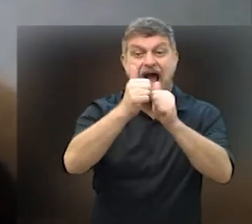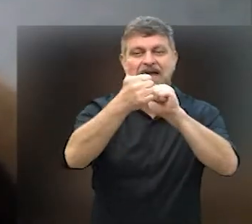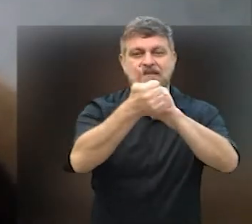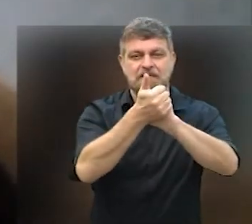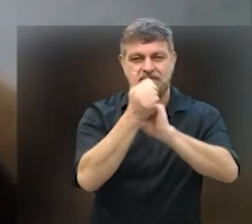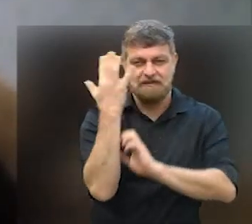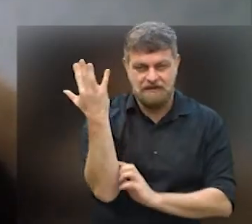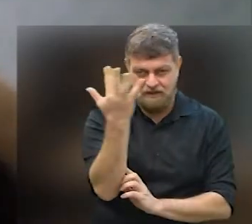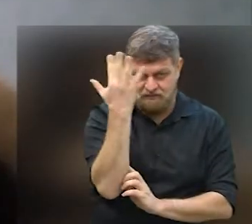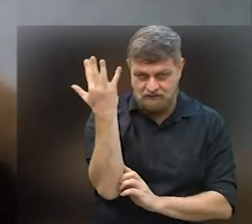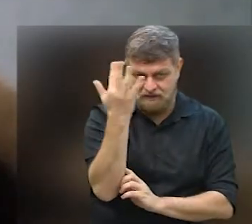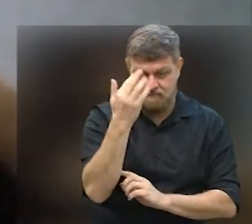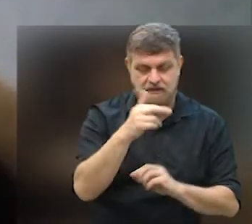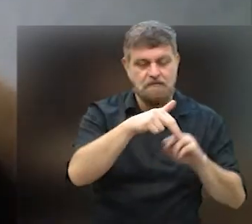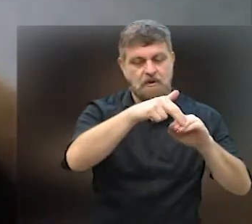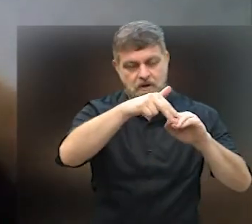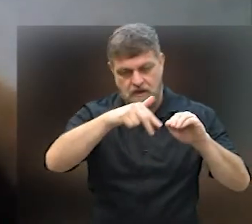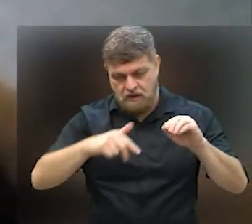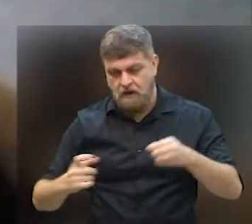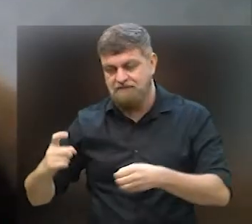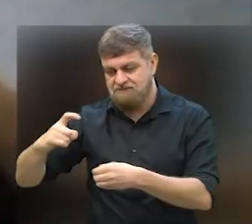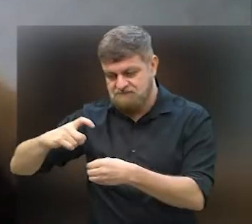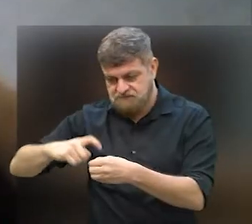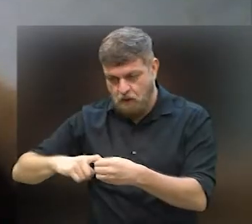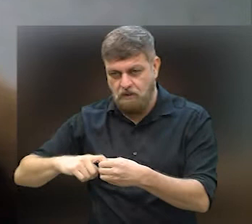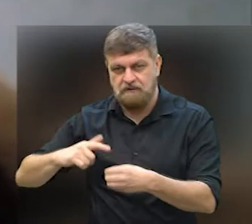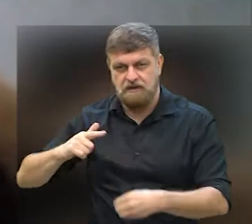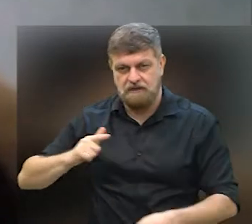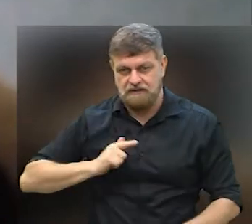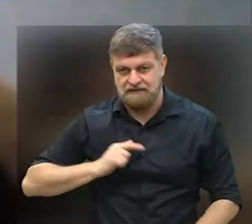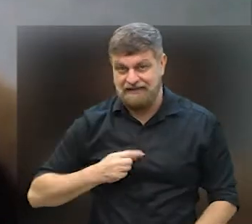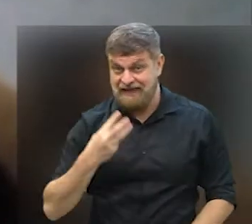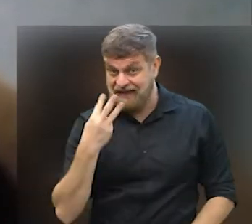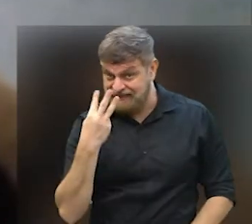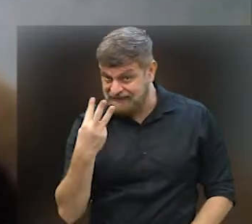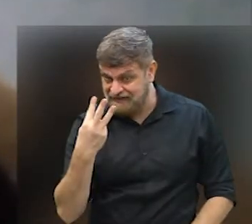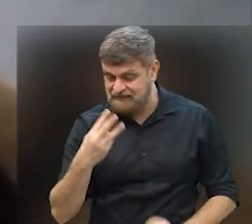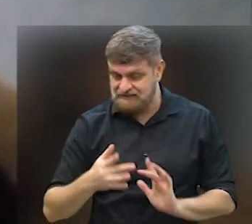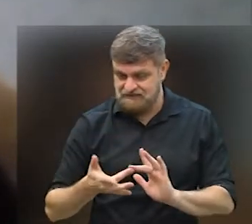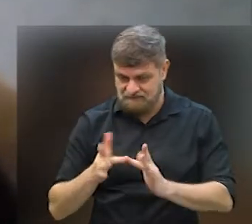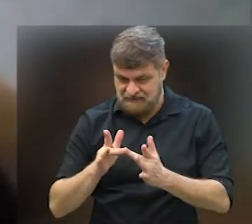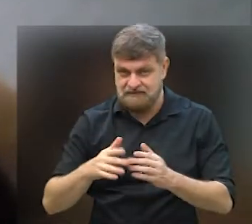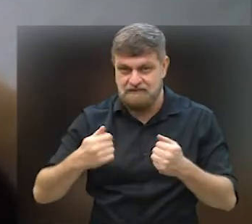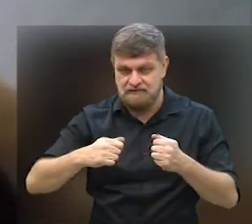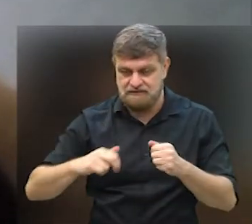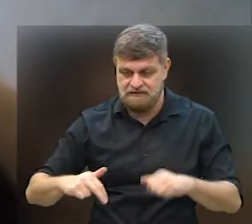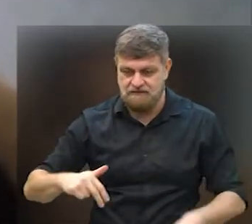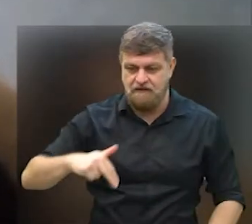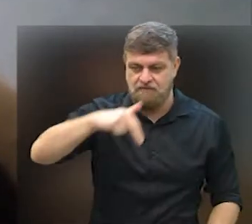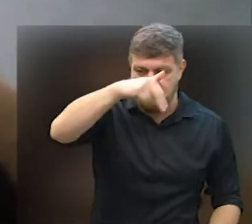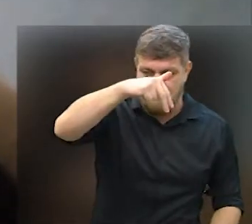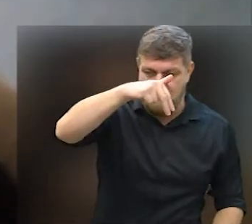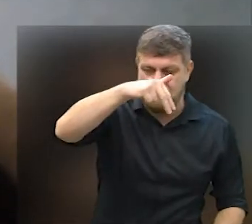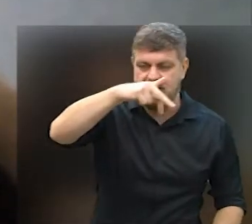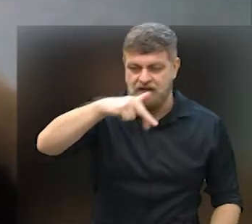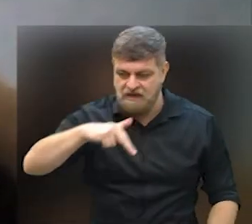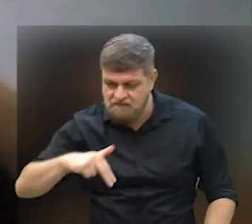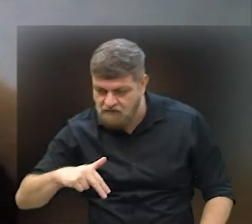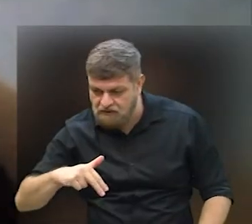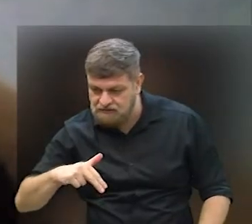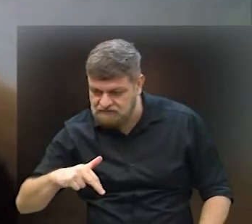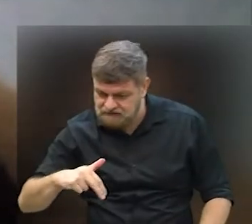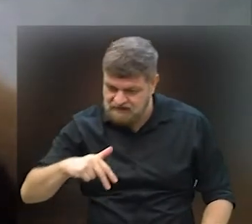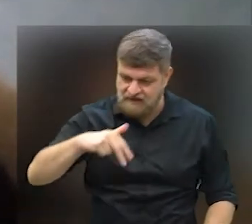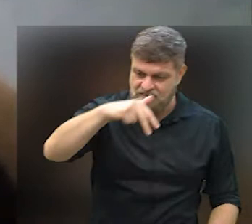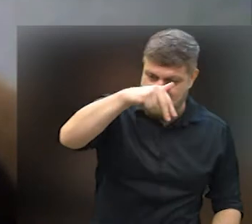à altitude, voltar ao campo base. A gente faz esse tipo de ascensão 3 vezes. Então, esse ciclo de cume são